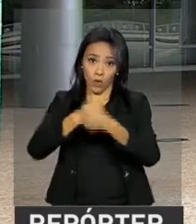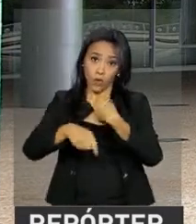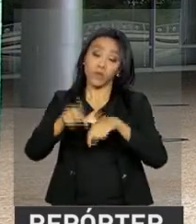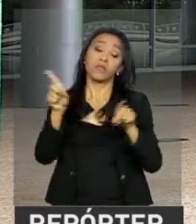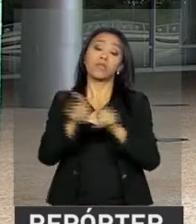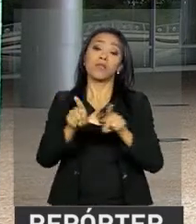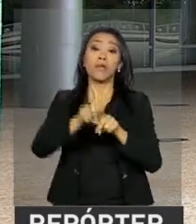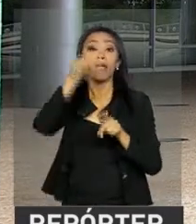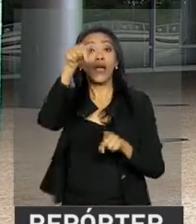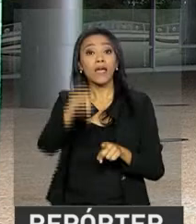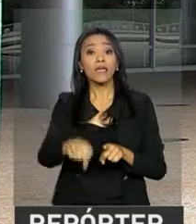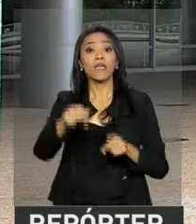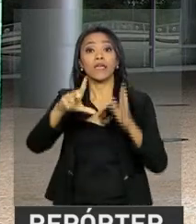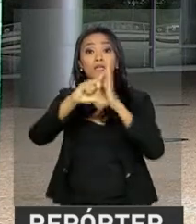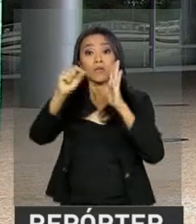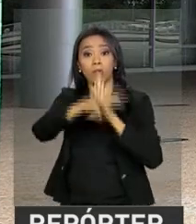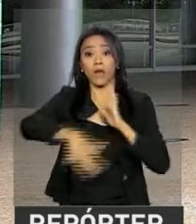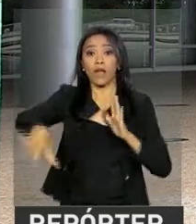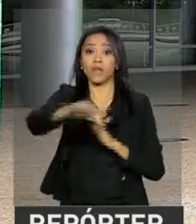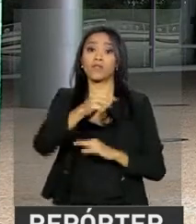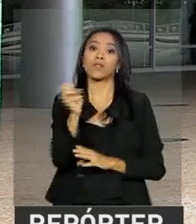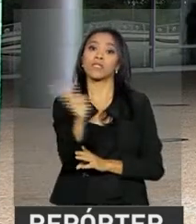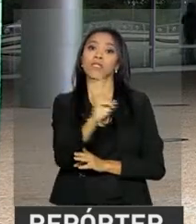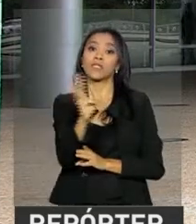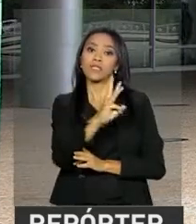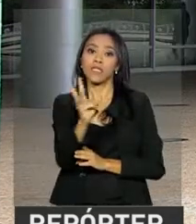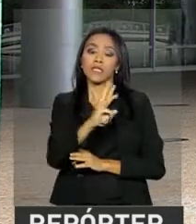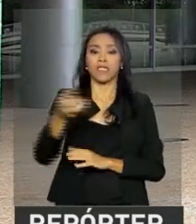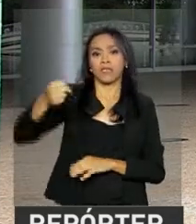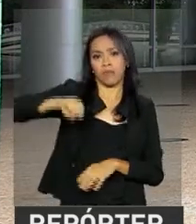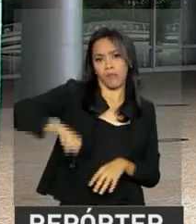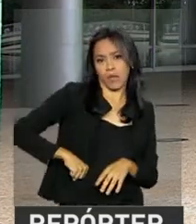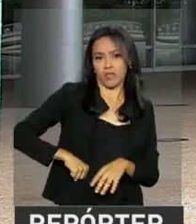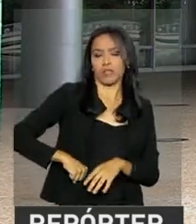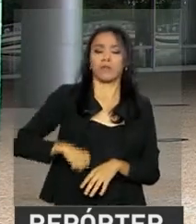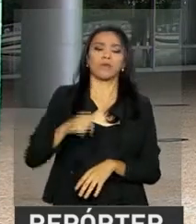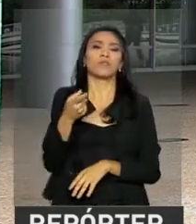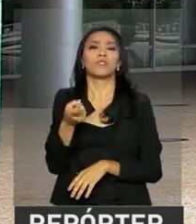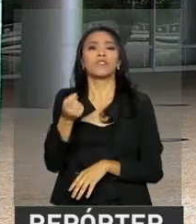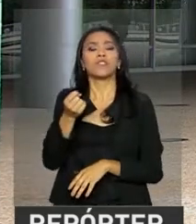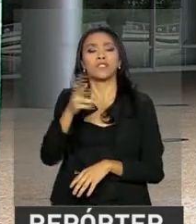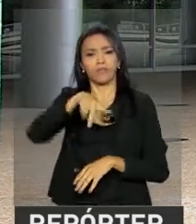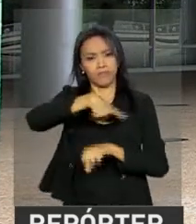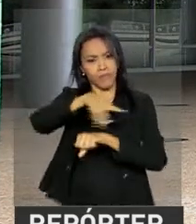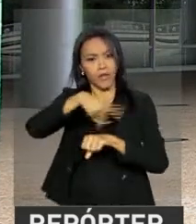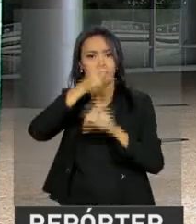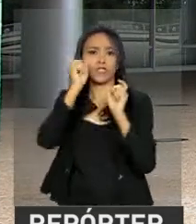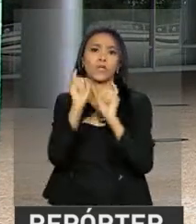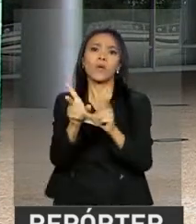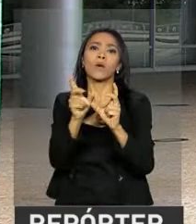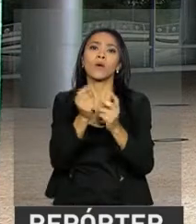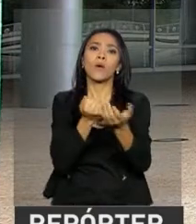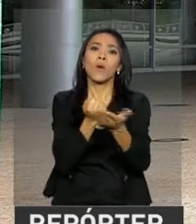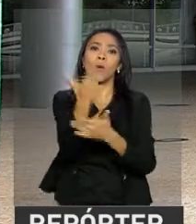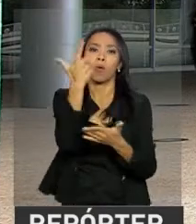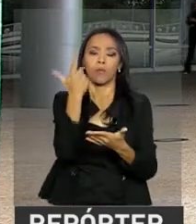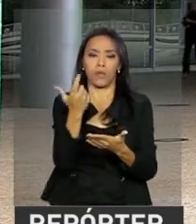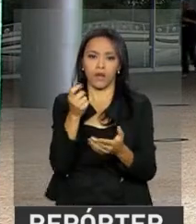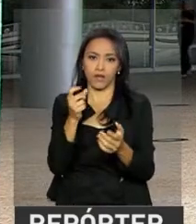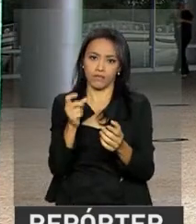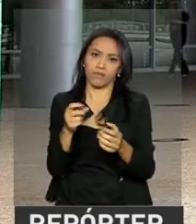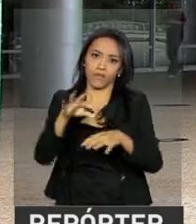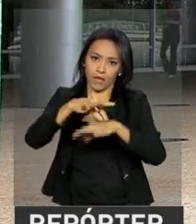aqui no palácio do planalto 33 embaixadores de países que compram a carne brasileira portanto 33